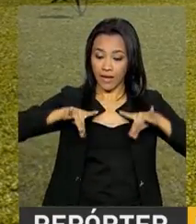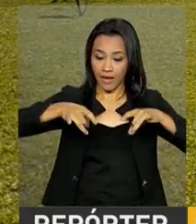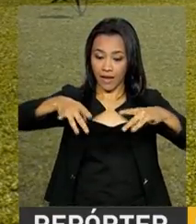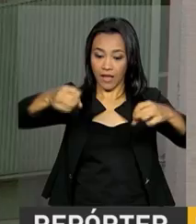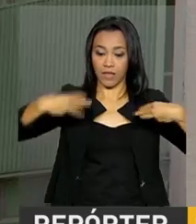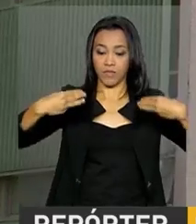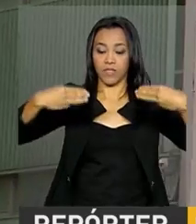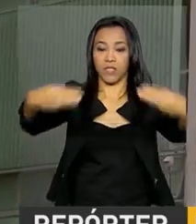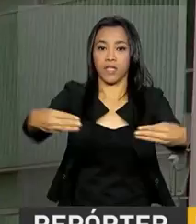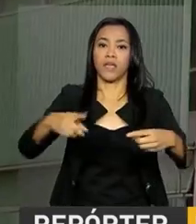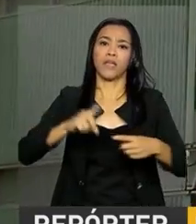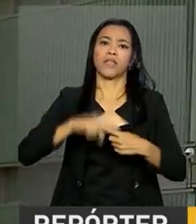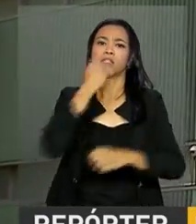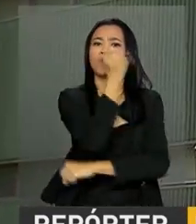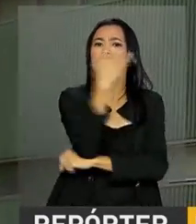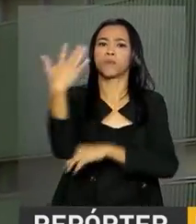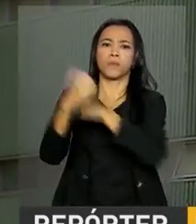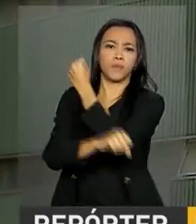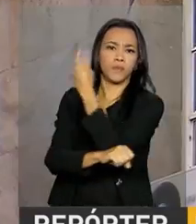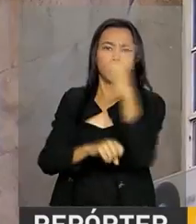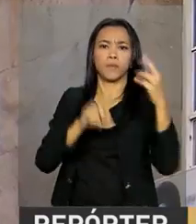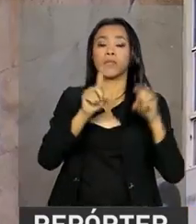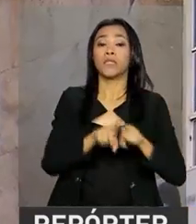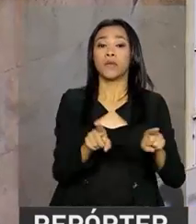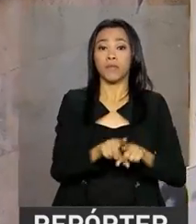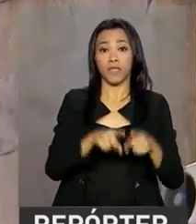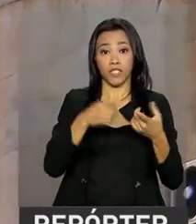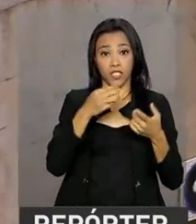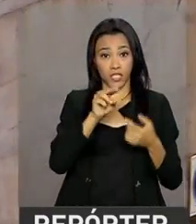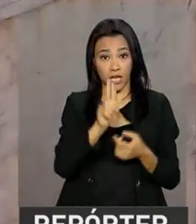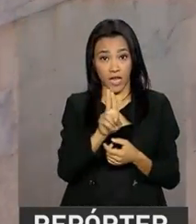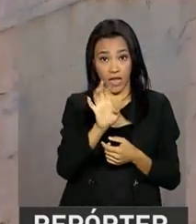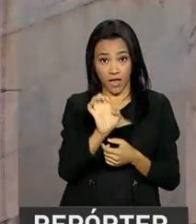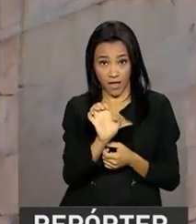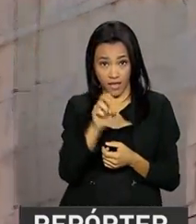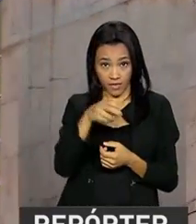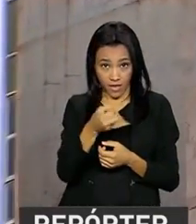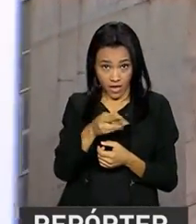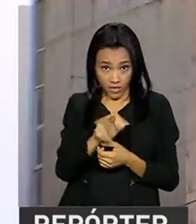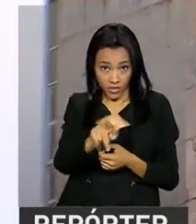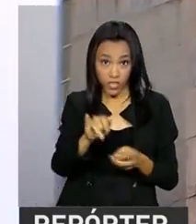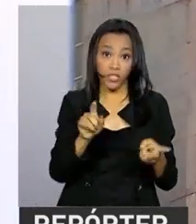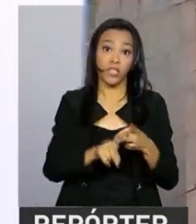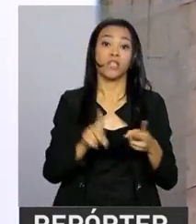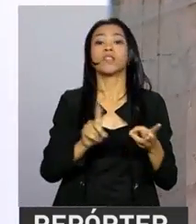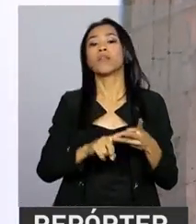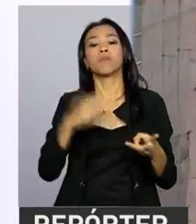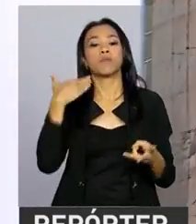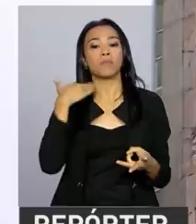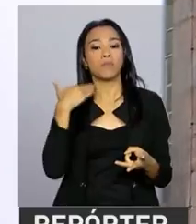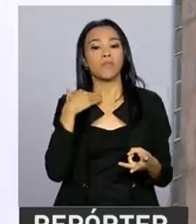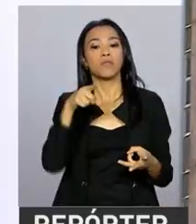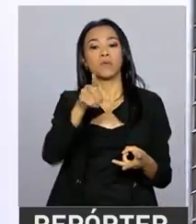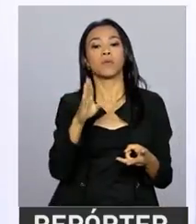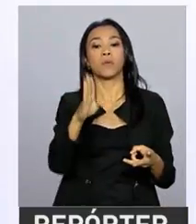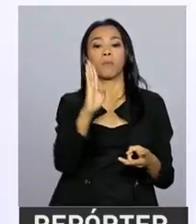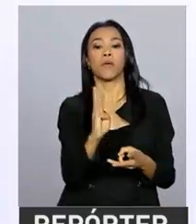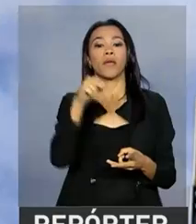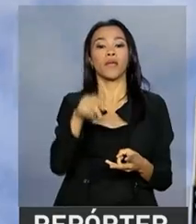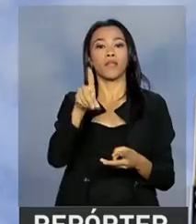meio ambiente de Minas e energia e do Banco Nacional de desenvolvimento econômico e social o